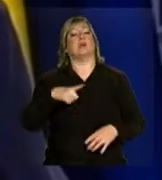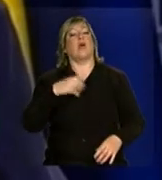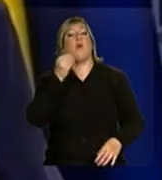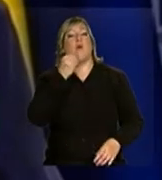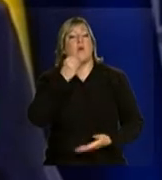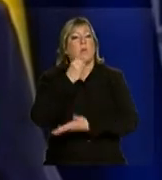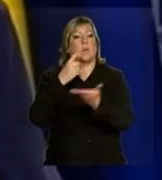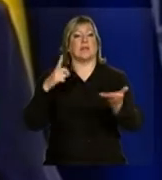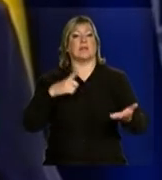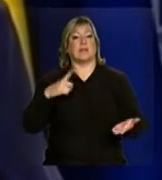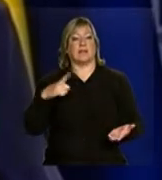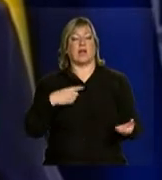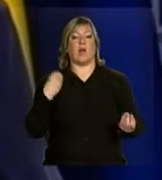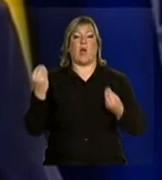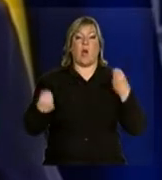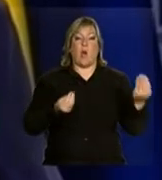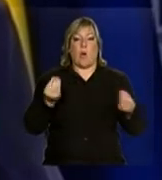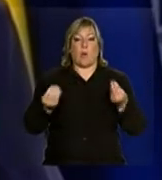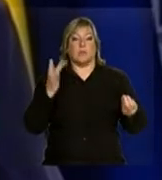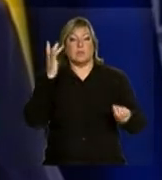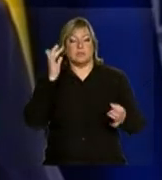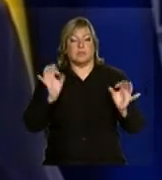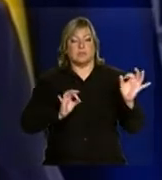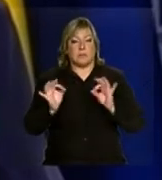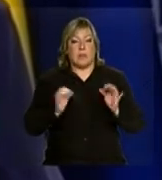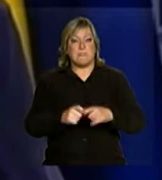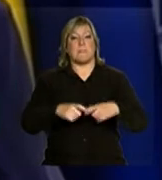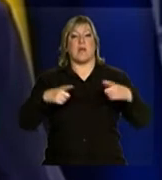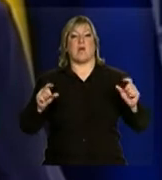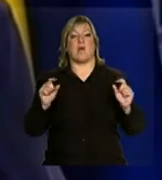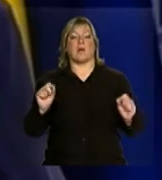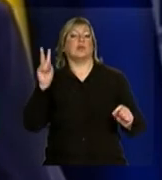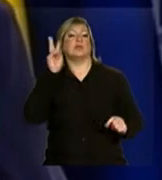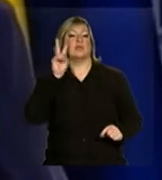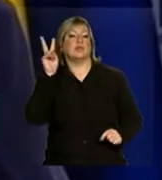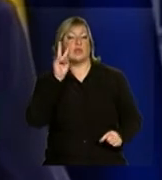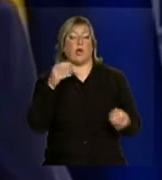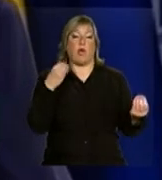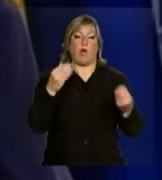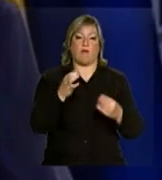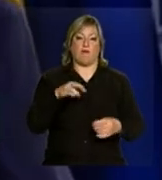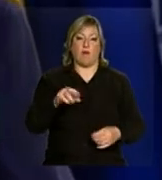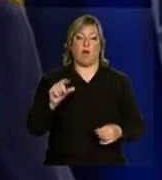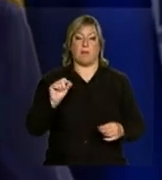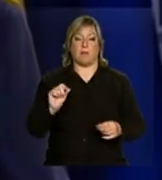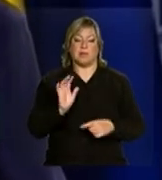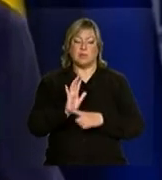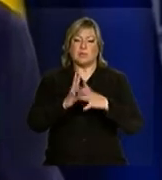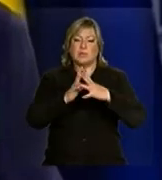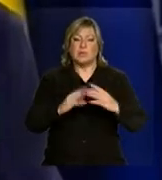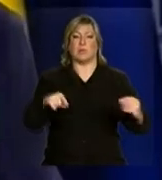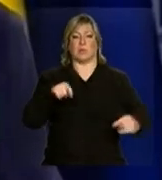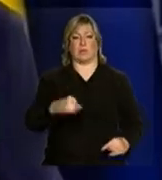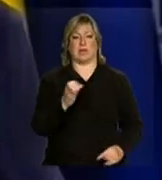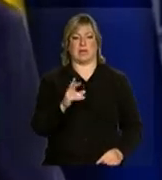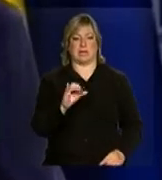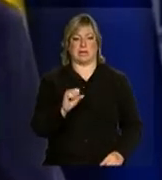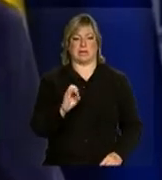uma flexibilização maior no que se refere à forma de encaminhar a crise. Isso